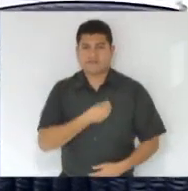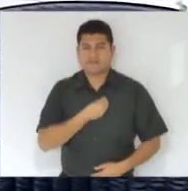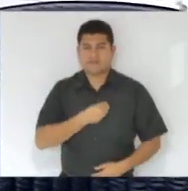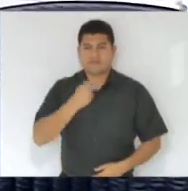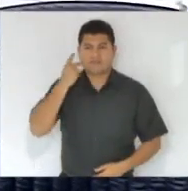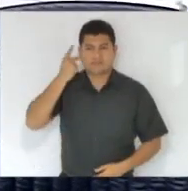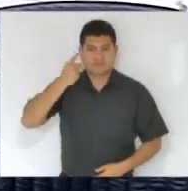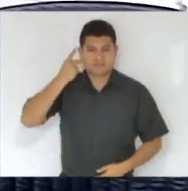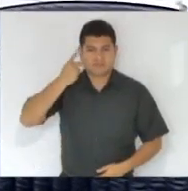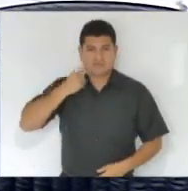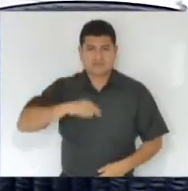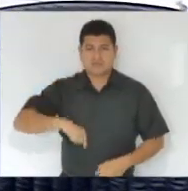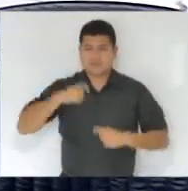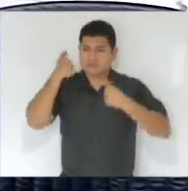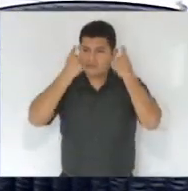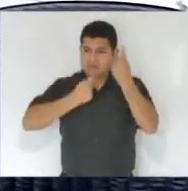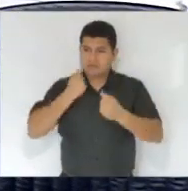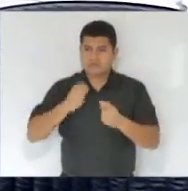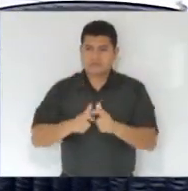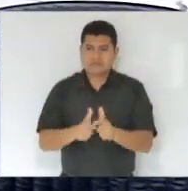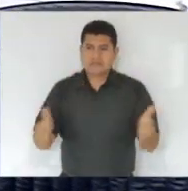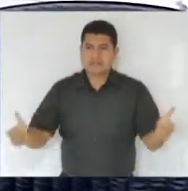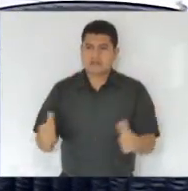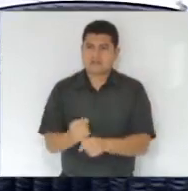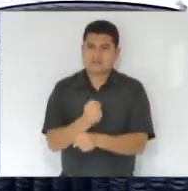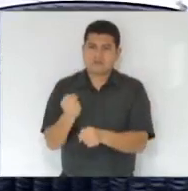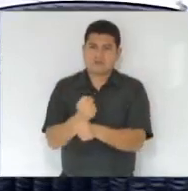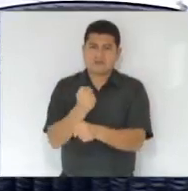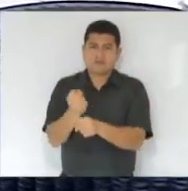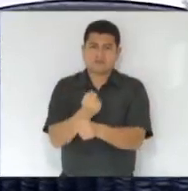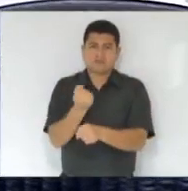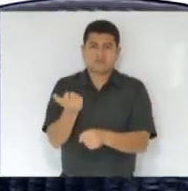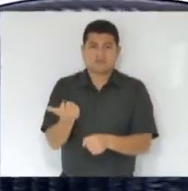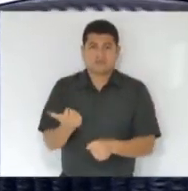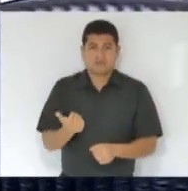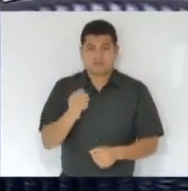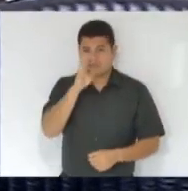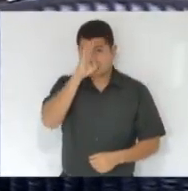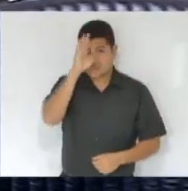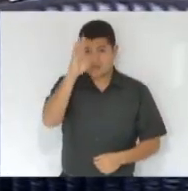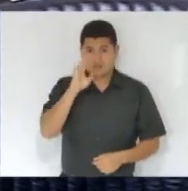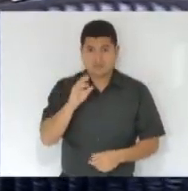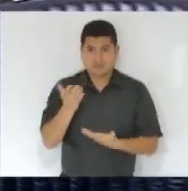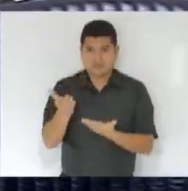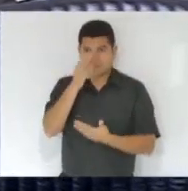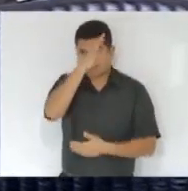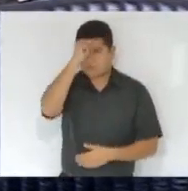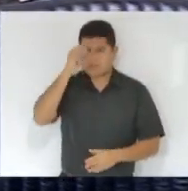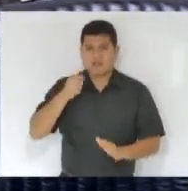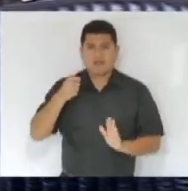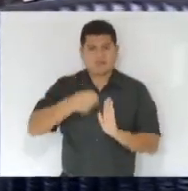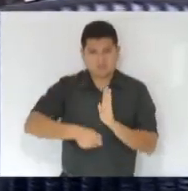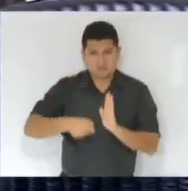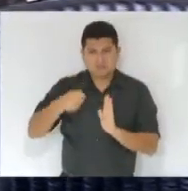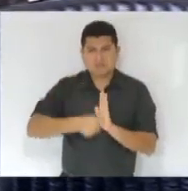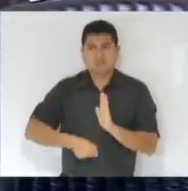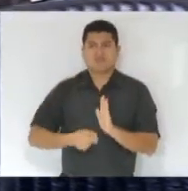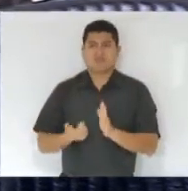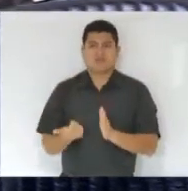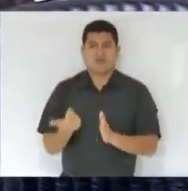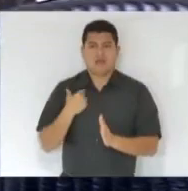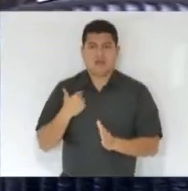preocupa com as grandes obras, principalmente o prefeito é cobrado por ações, é o buraco que